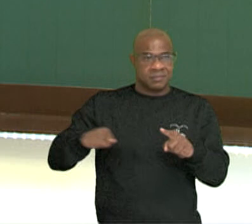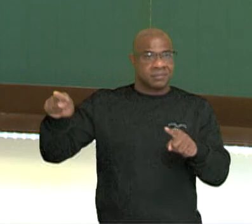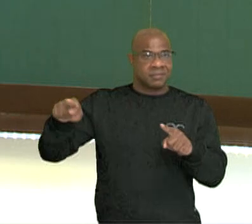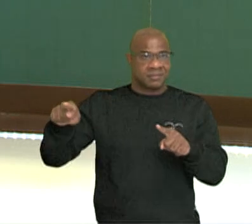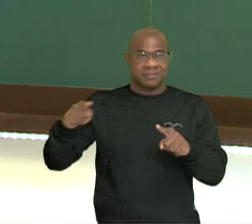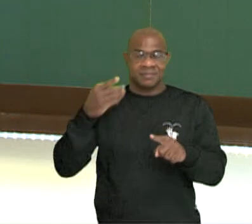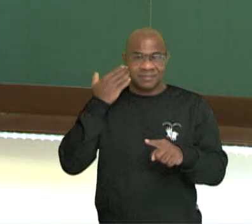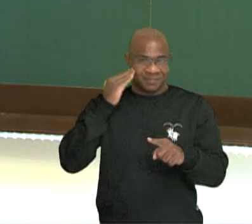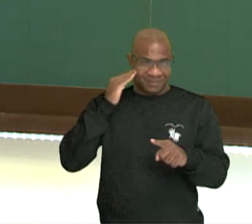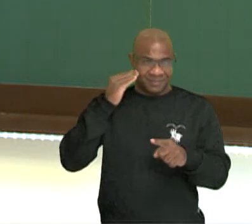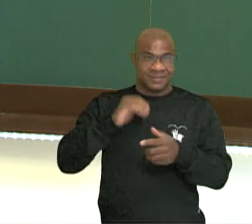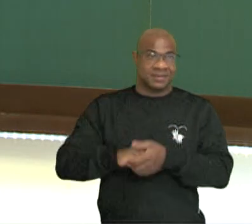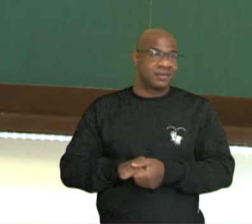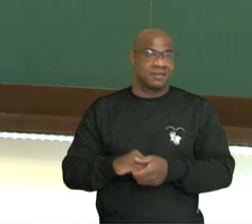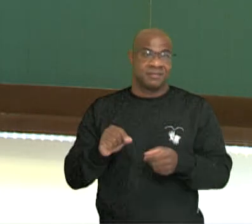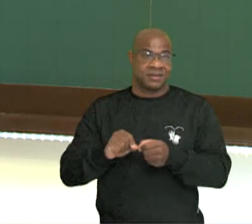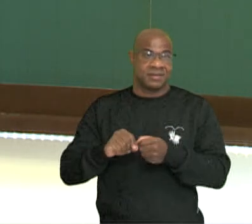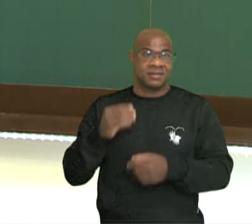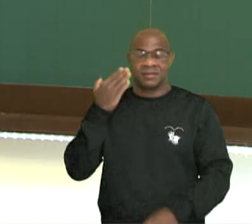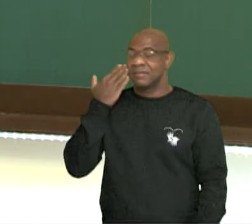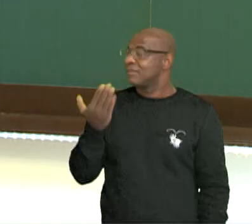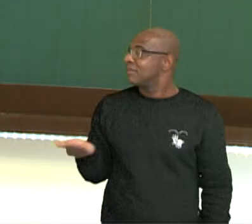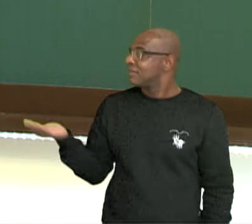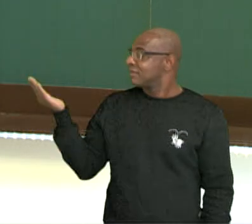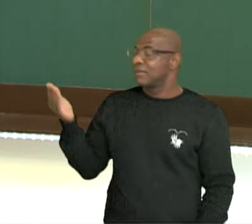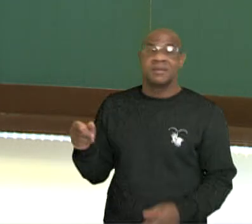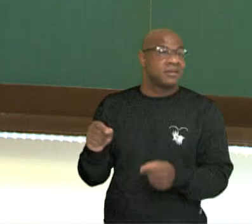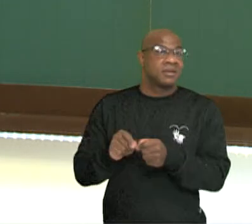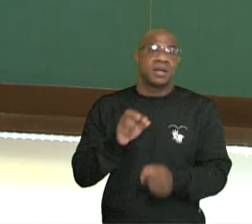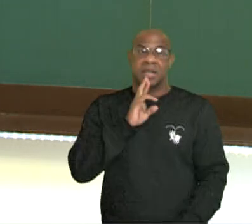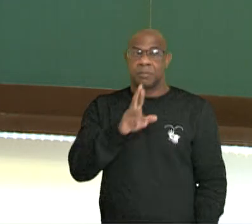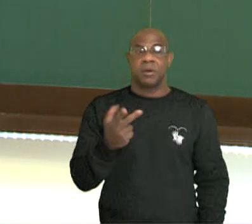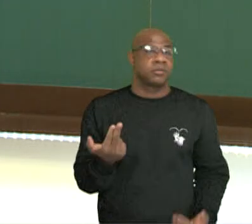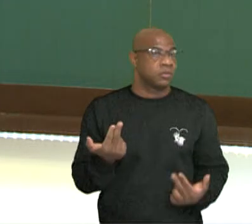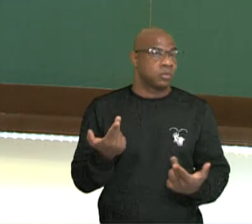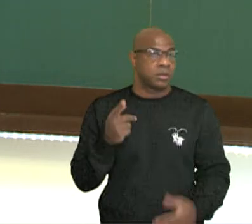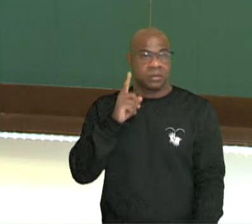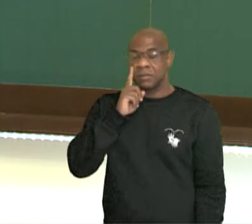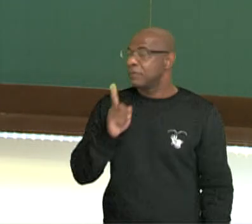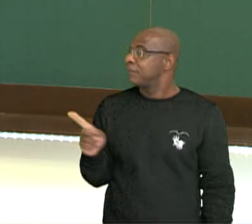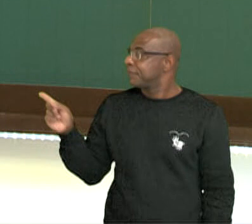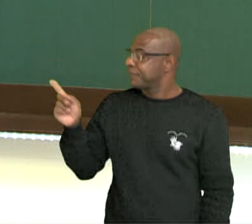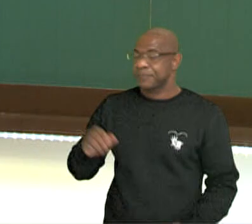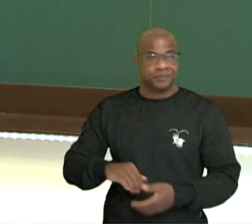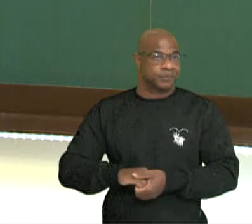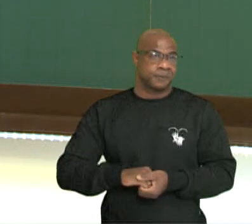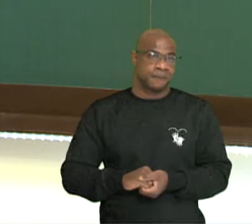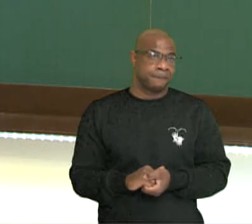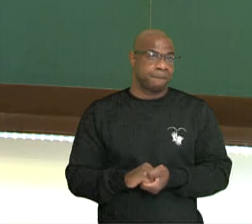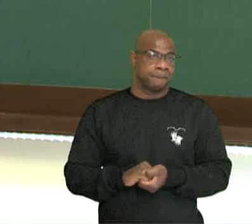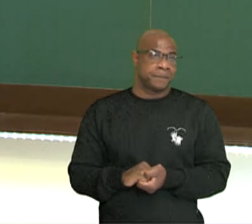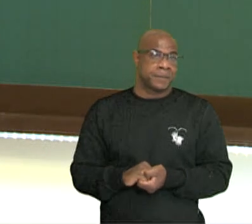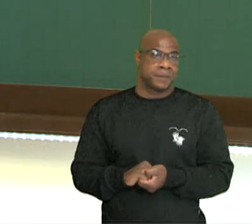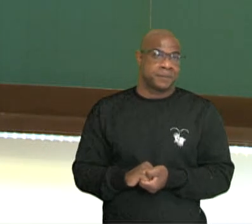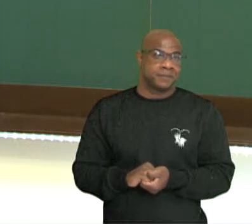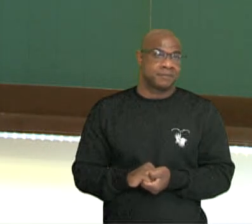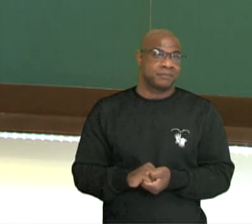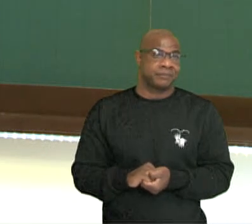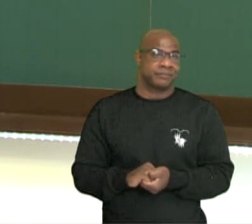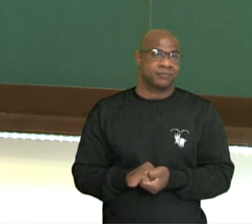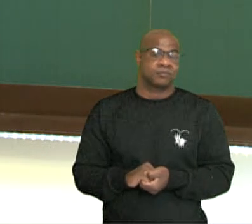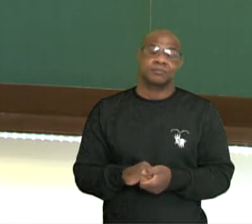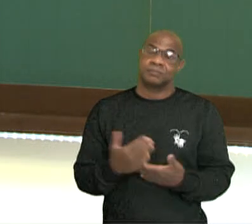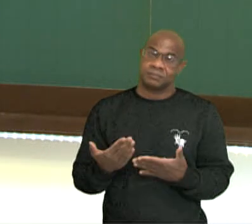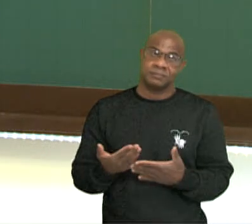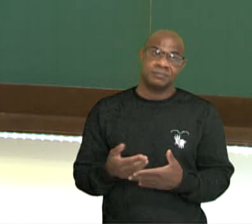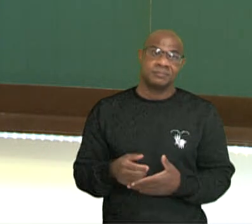x ao quadrado vezes 7, 7x ao quadrado. X ao quadrado vezes x ao quadrado, multiplicação de potências de